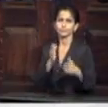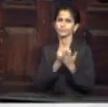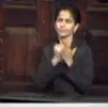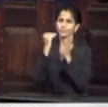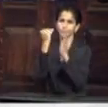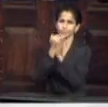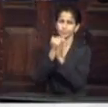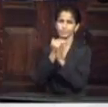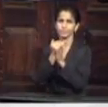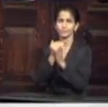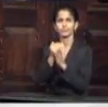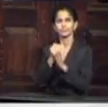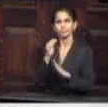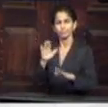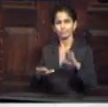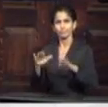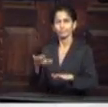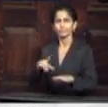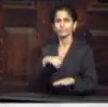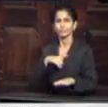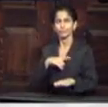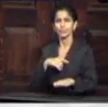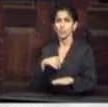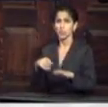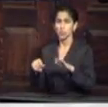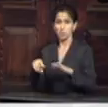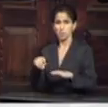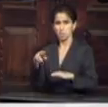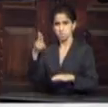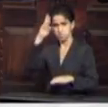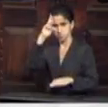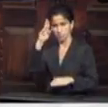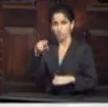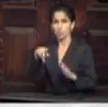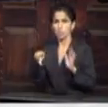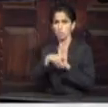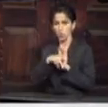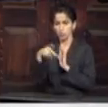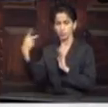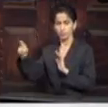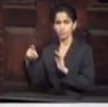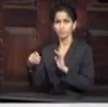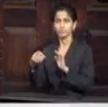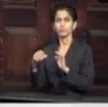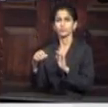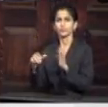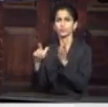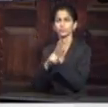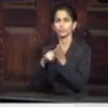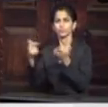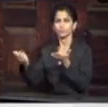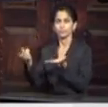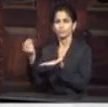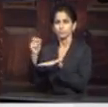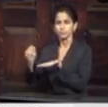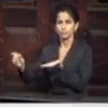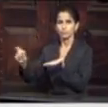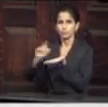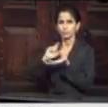das vezes nós vemos o proprietário da emissora de TV ou do jornal com rios de dinheiro aumentando a